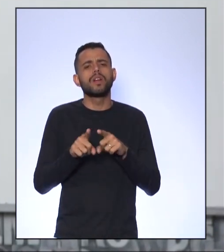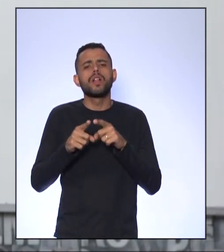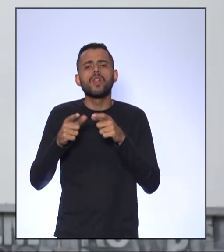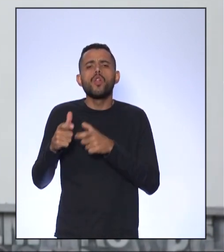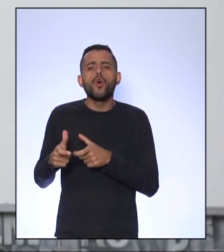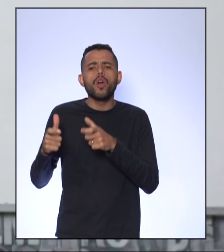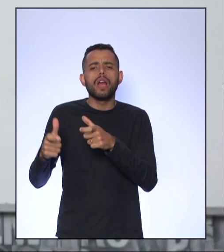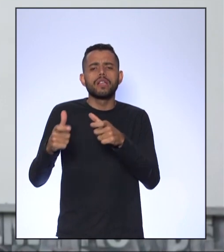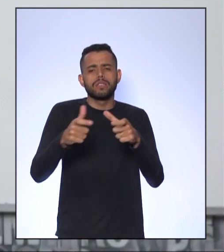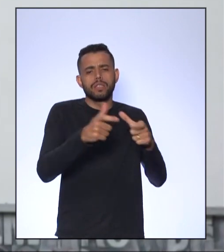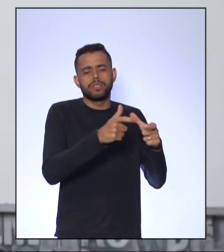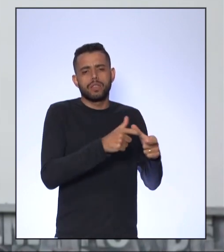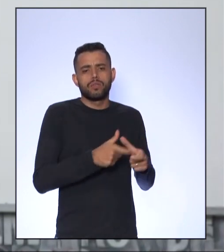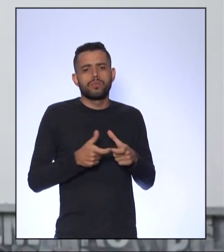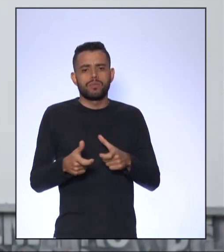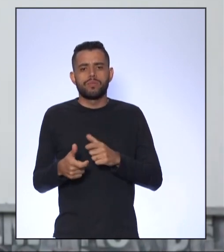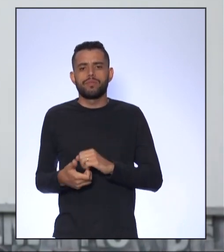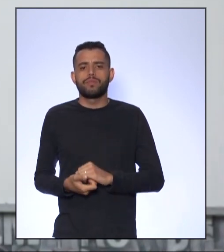localização